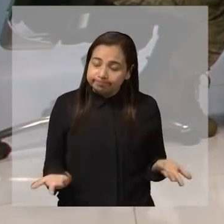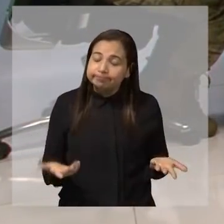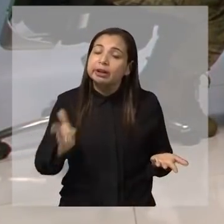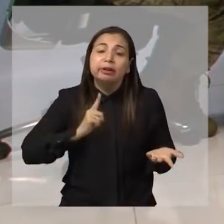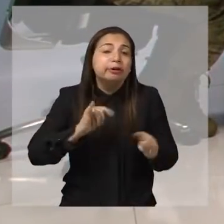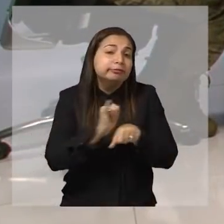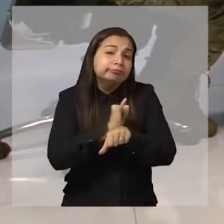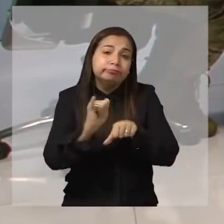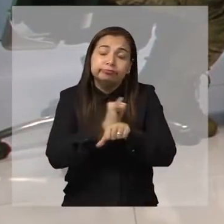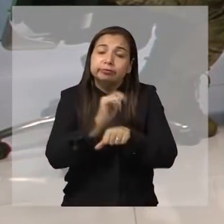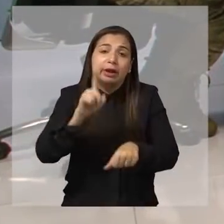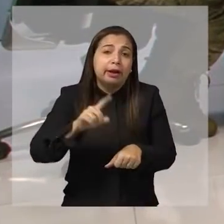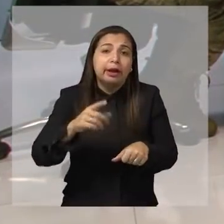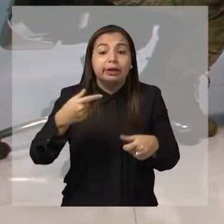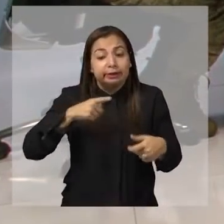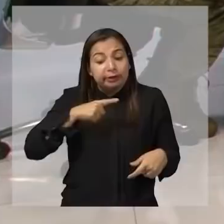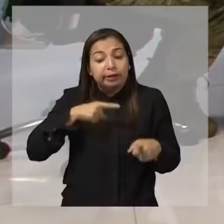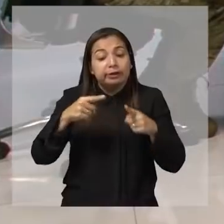fazer essa política de